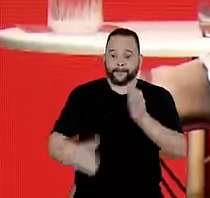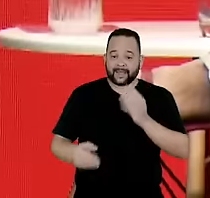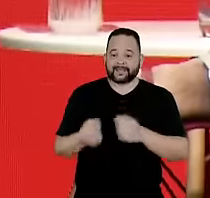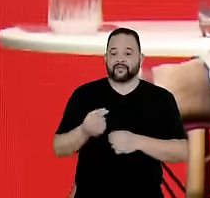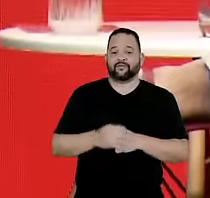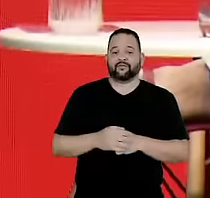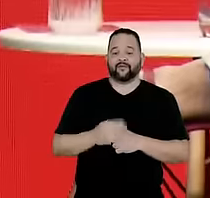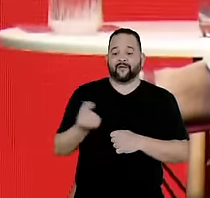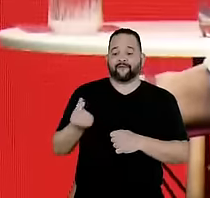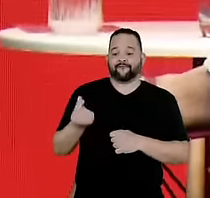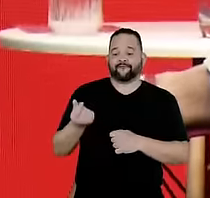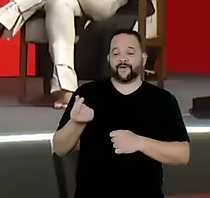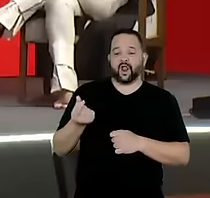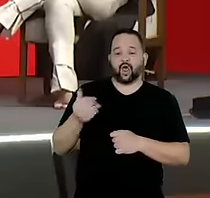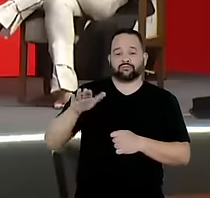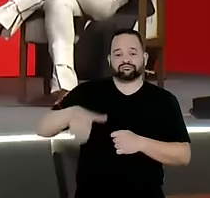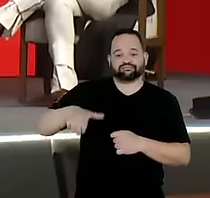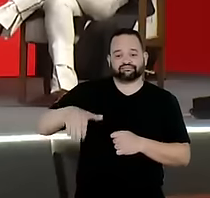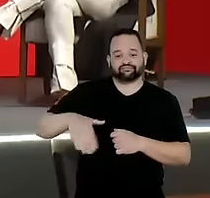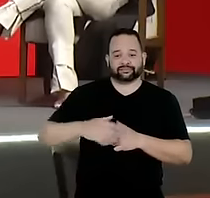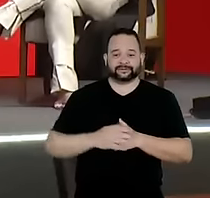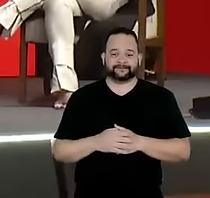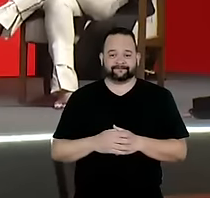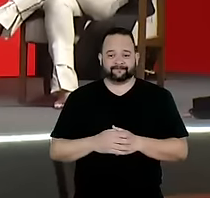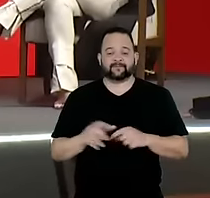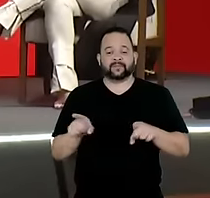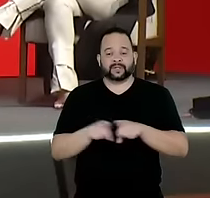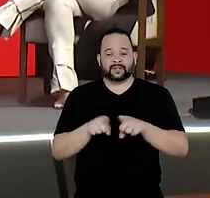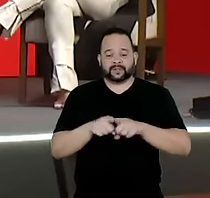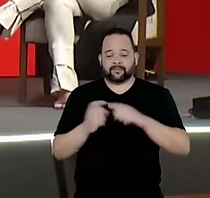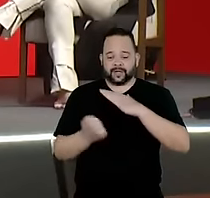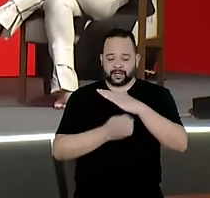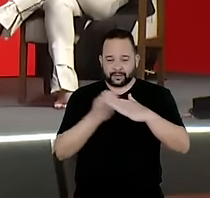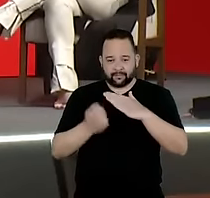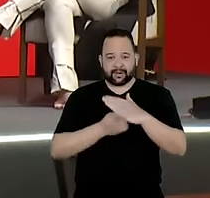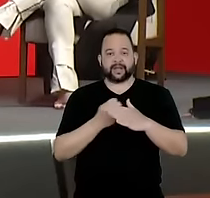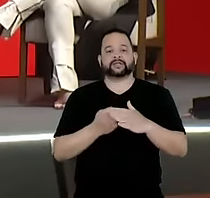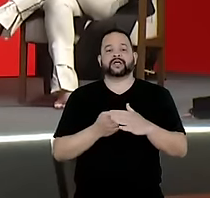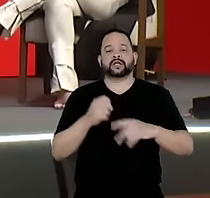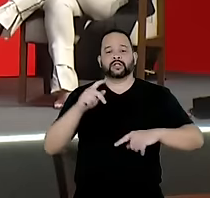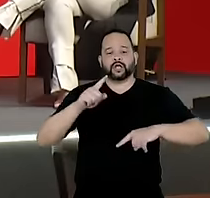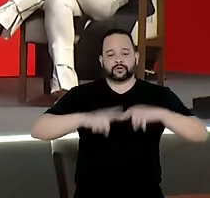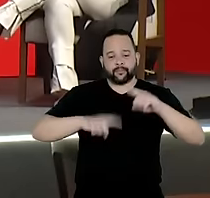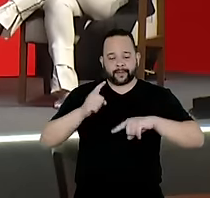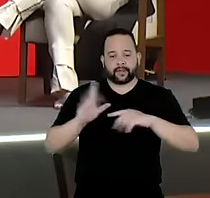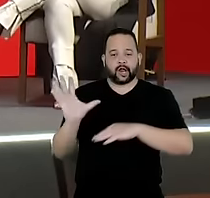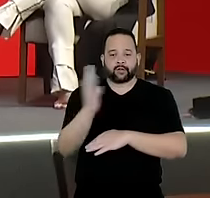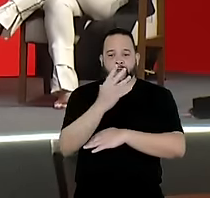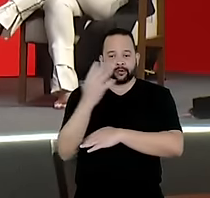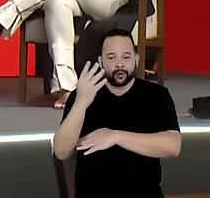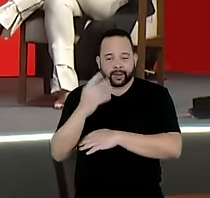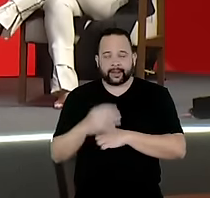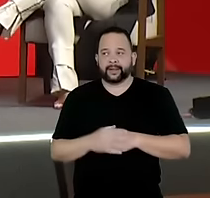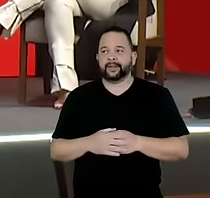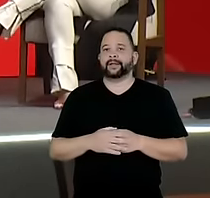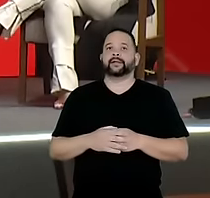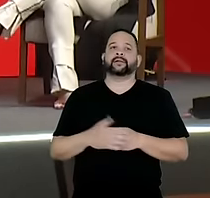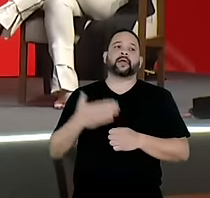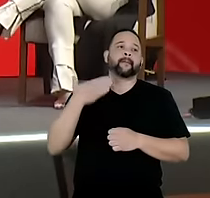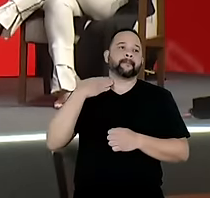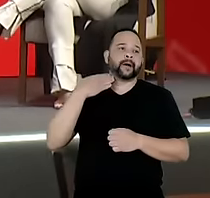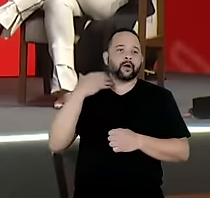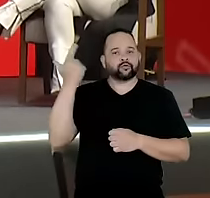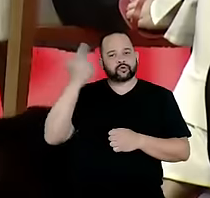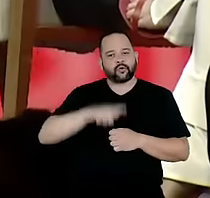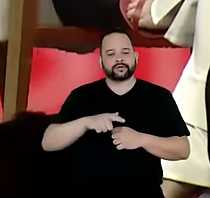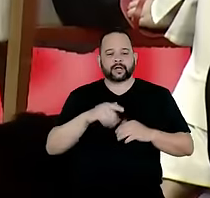duration mais curto empresas de commodities e até efetivamente bancos conseguem Navegar melhor então elas não é